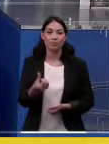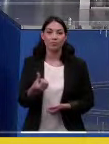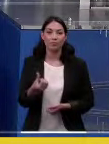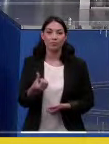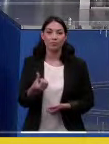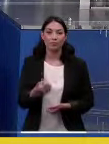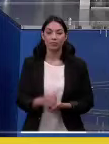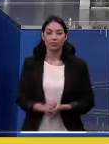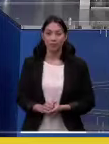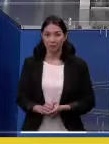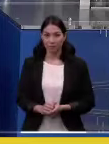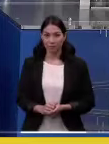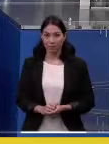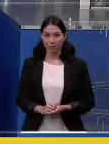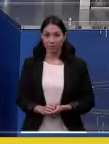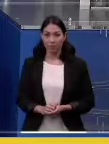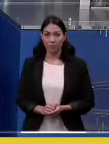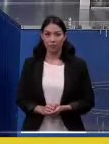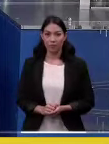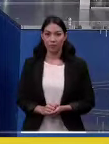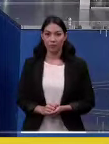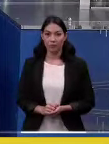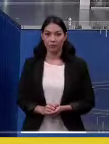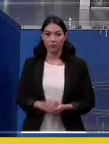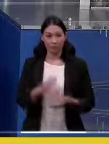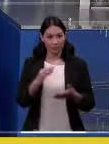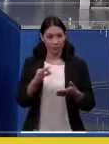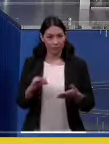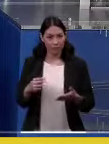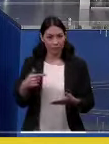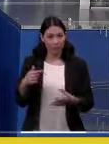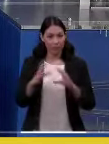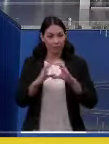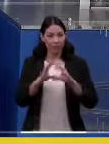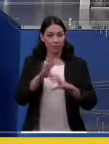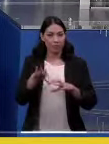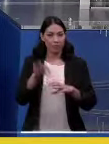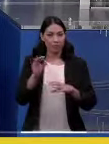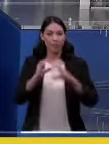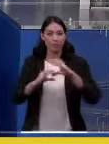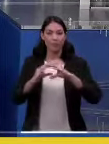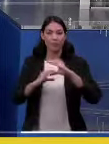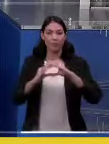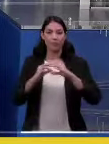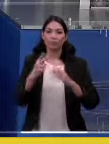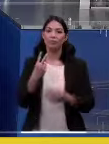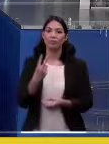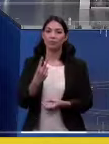Rosa, 16. Vamos confirmar os 7 números sorteados no concurso